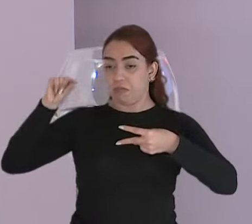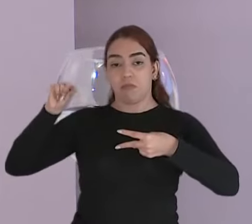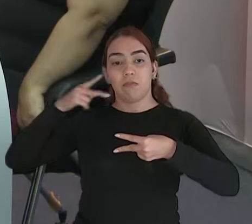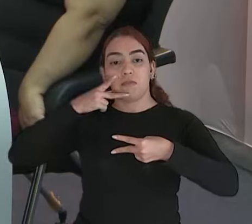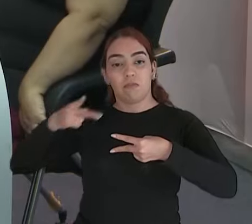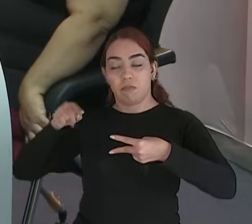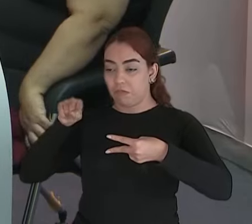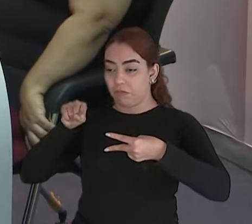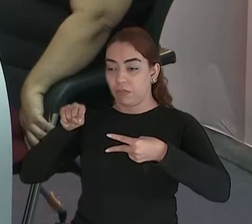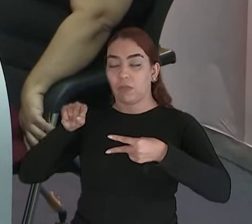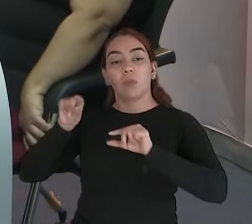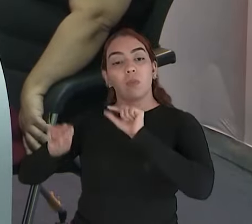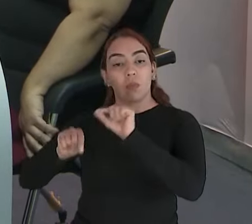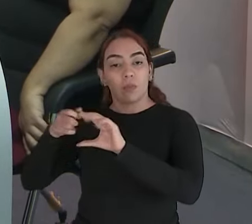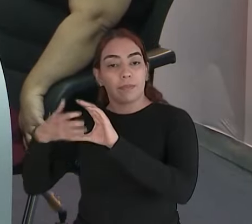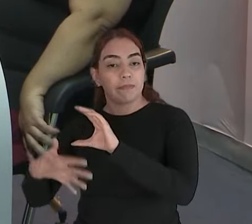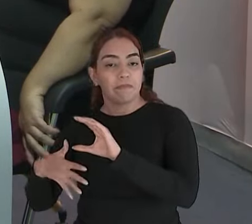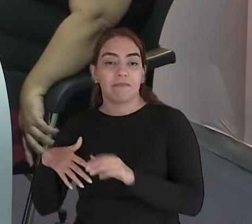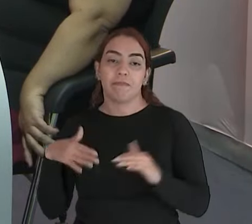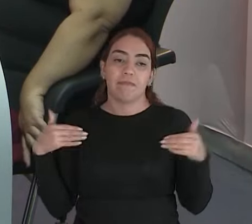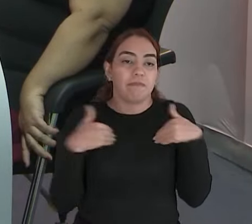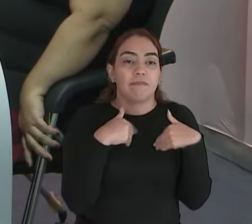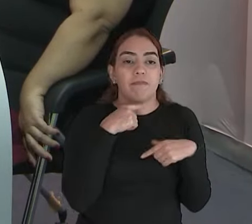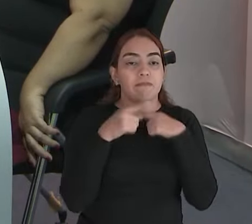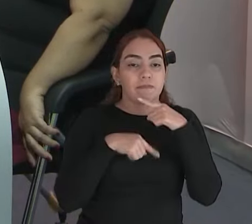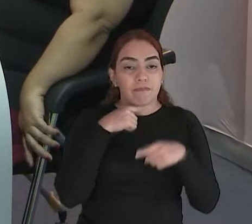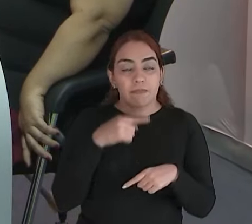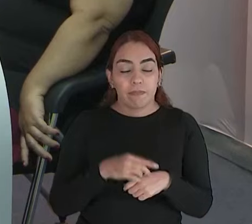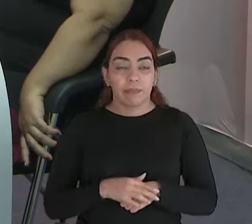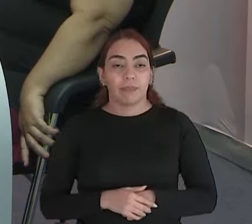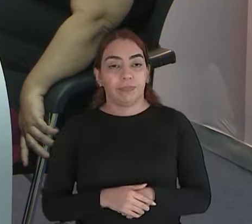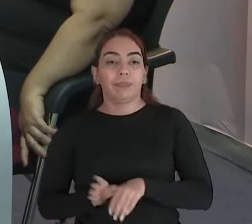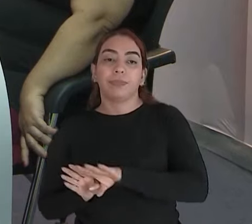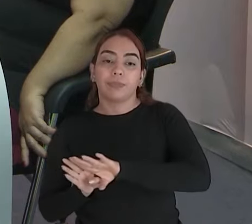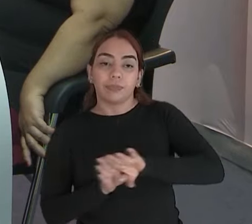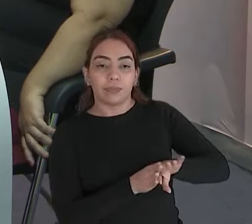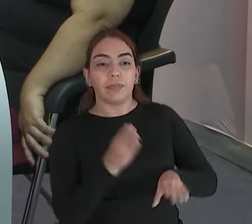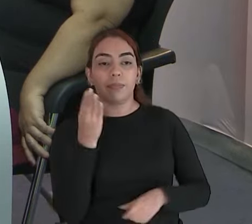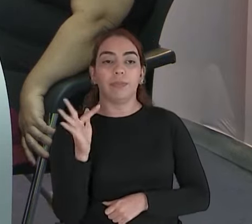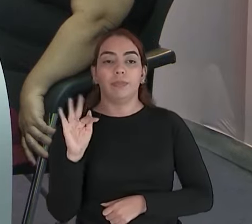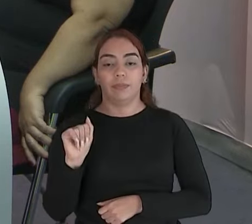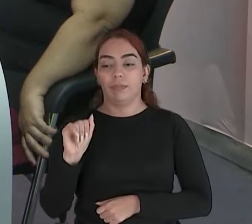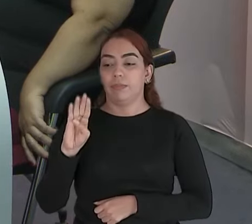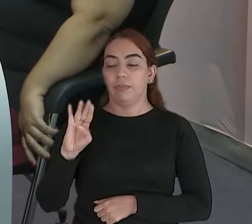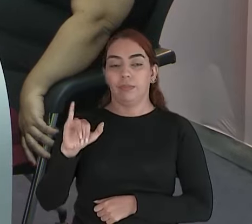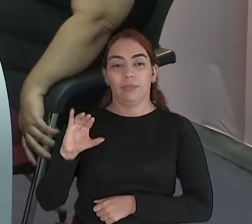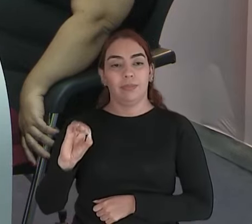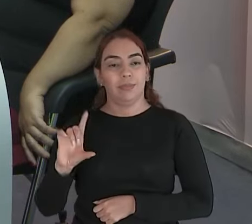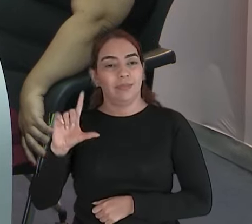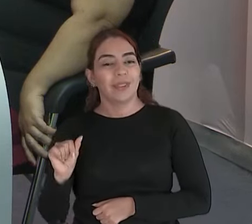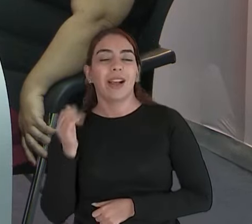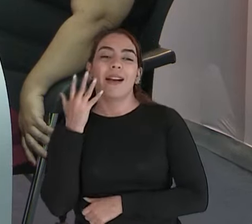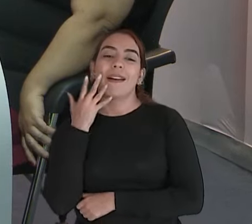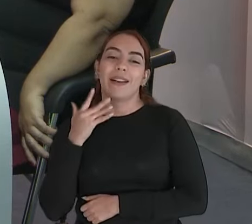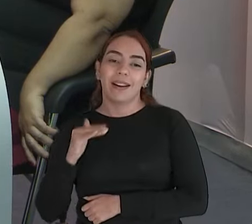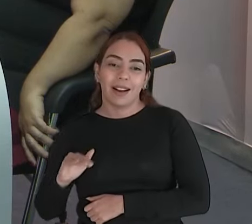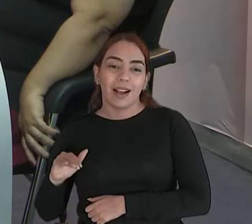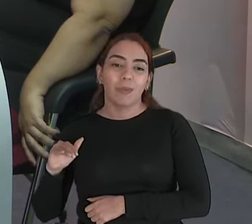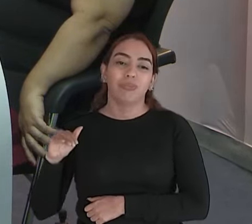para você, que passou pela infância, adolescência, até chegar à fase adulta, decidir fazer